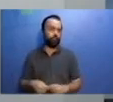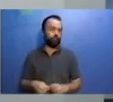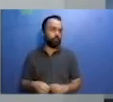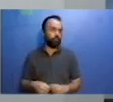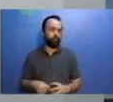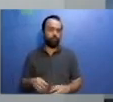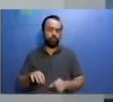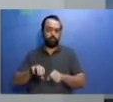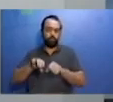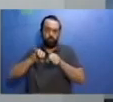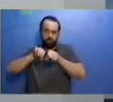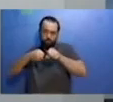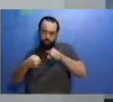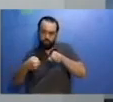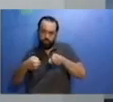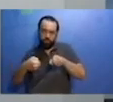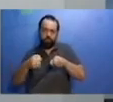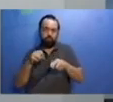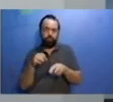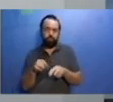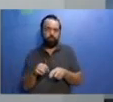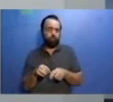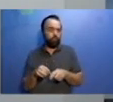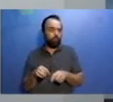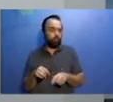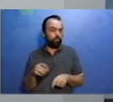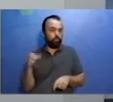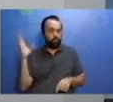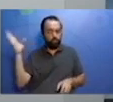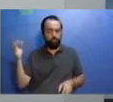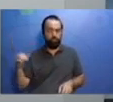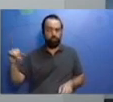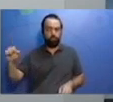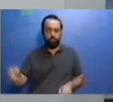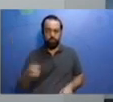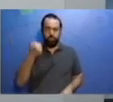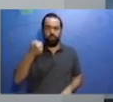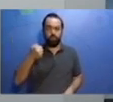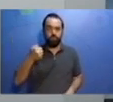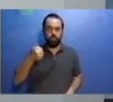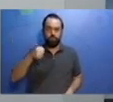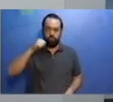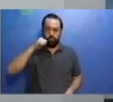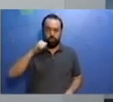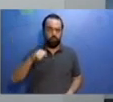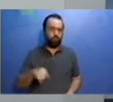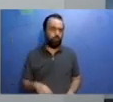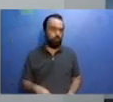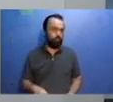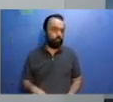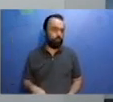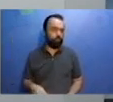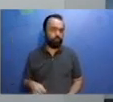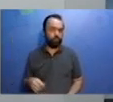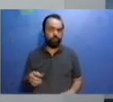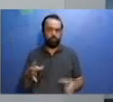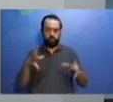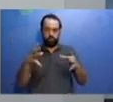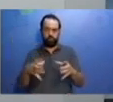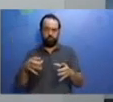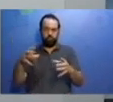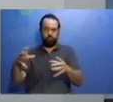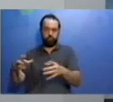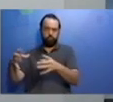da cana para a fabricação da cachaça, por exemplo. Aqui nós temos tanque de fermentação de cerveja, que são usados vários